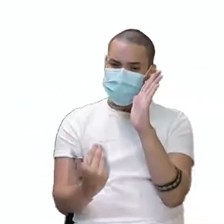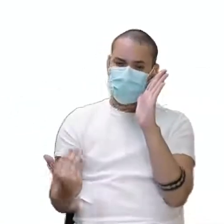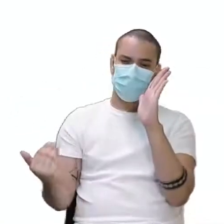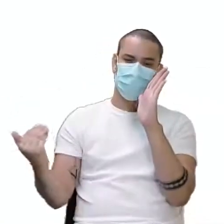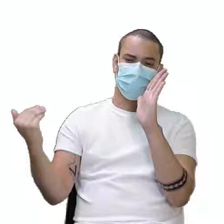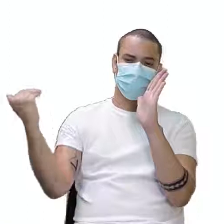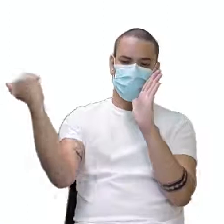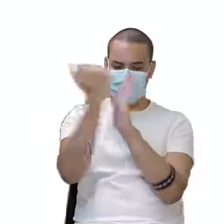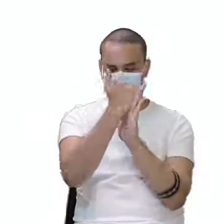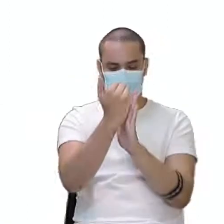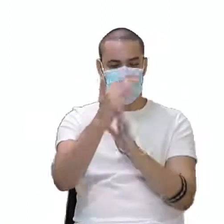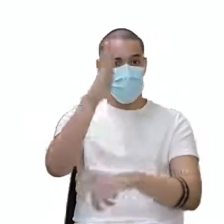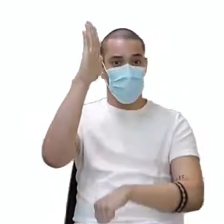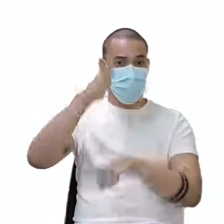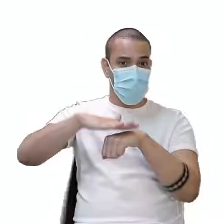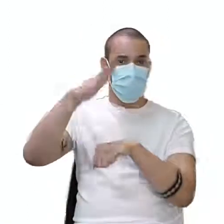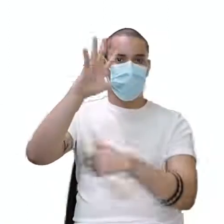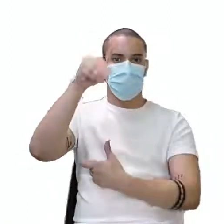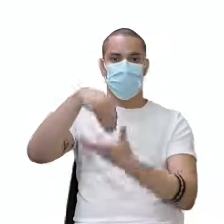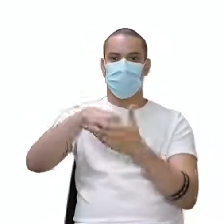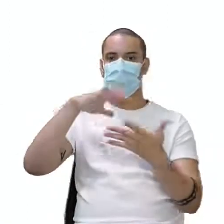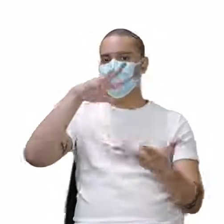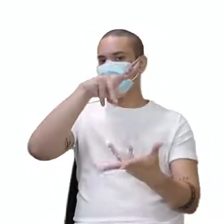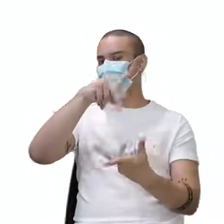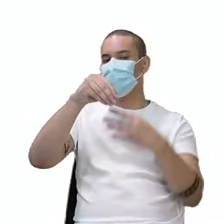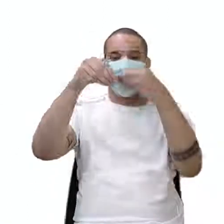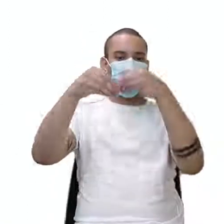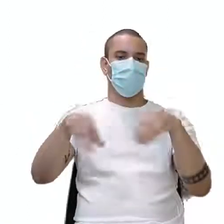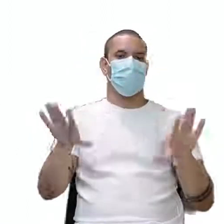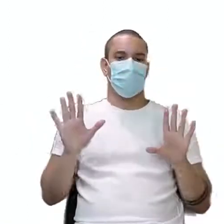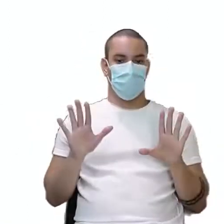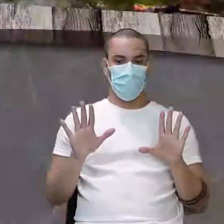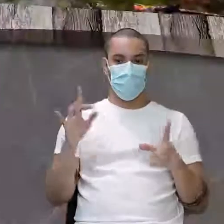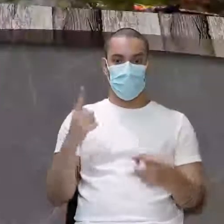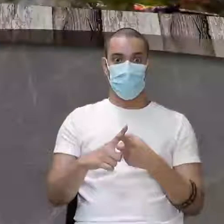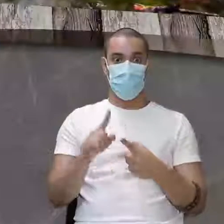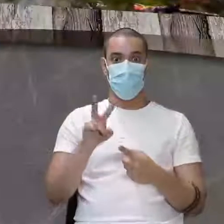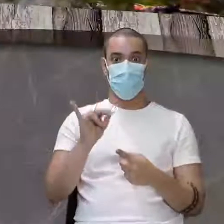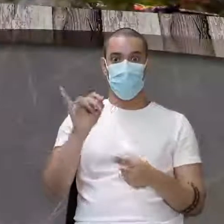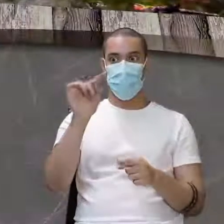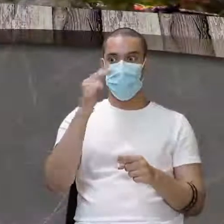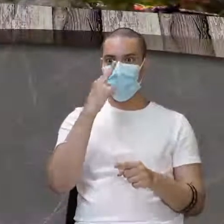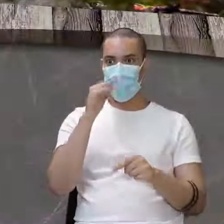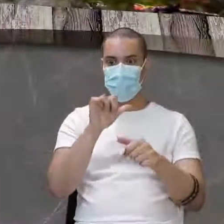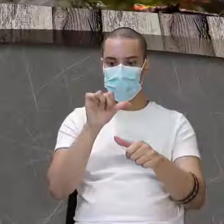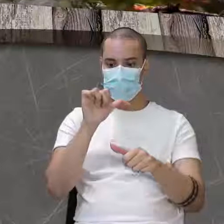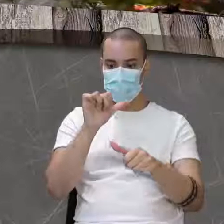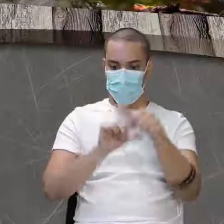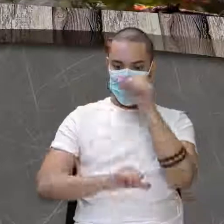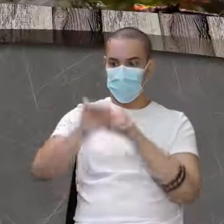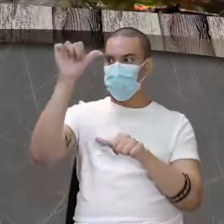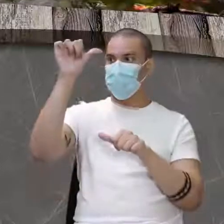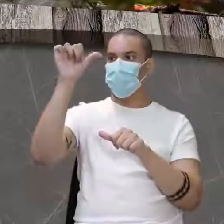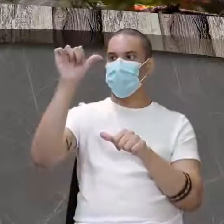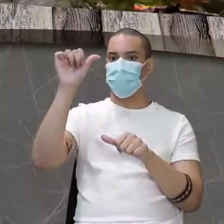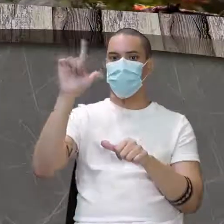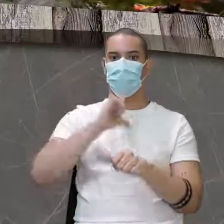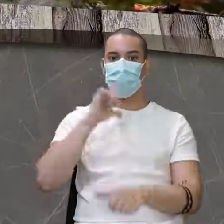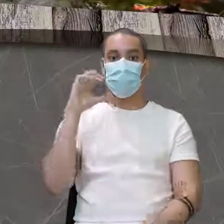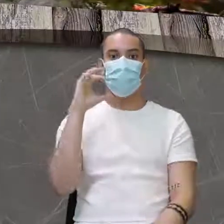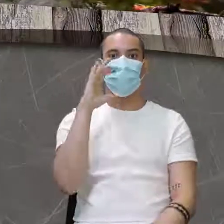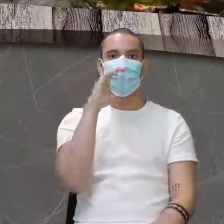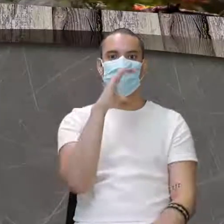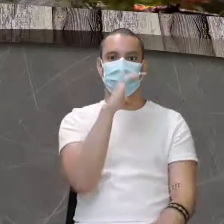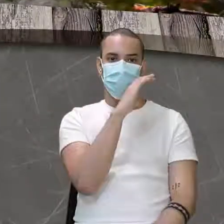acentuada quantidade de CO2 na atmosfera é que é prejudicial, porque aí você vai inverter. Tá? Você vai ter o